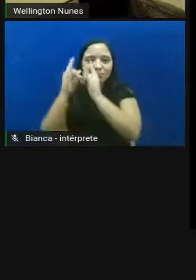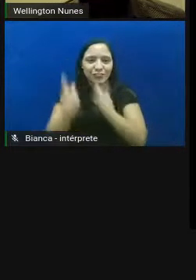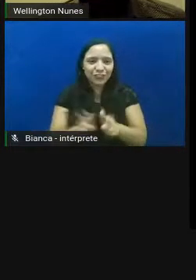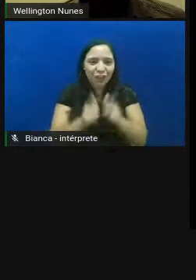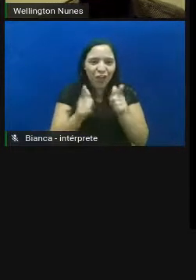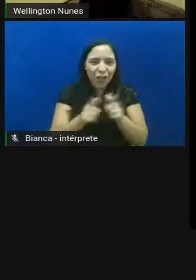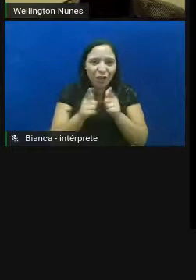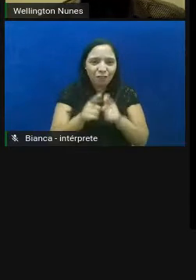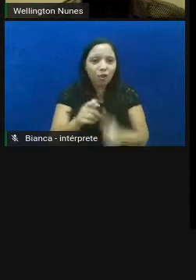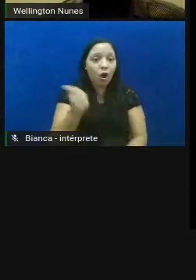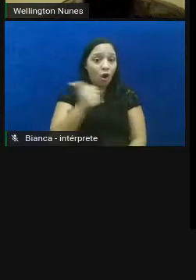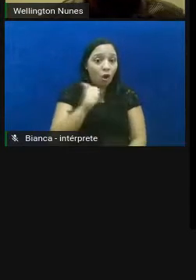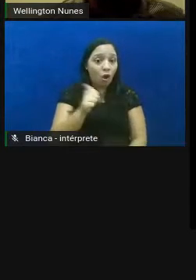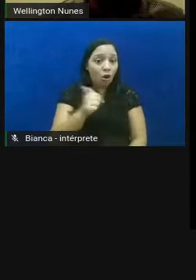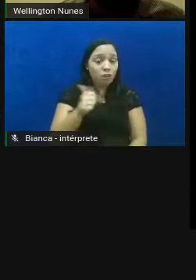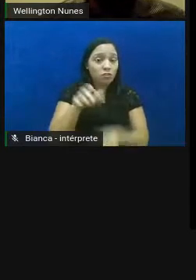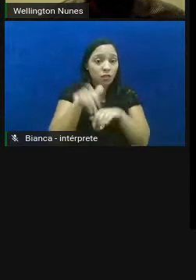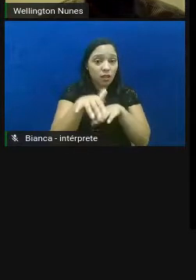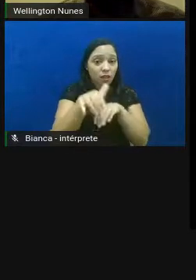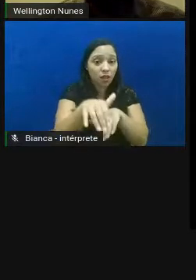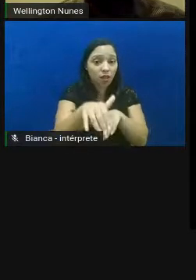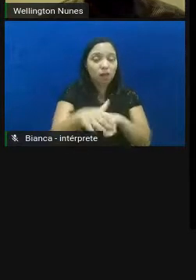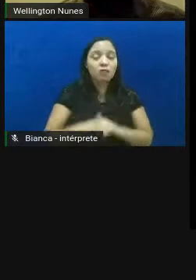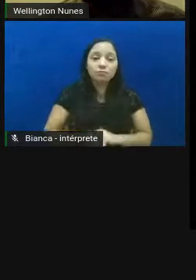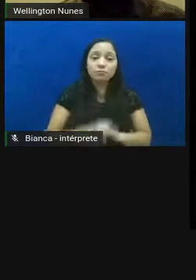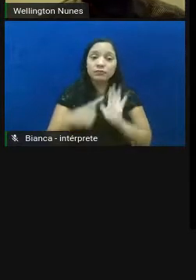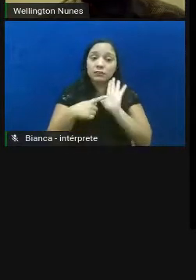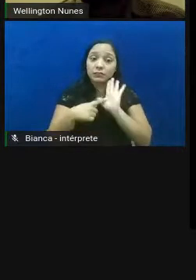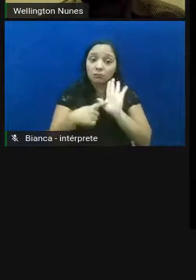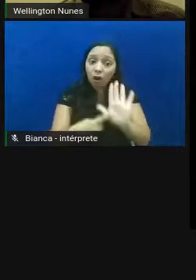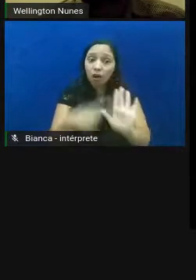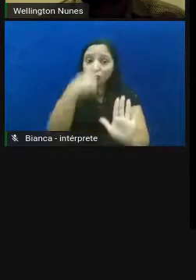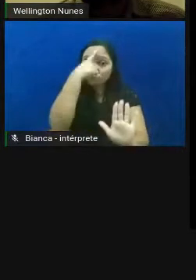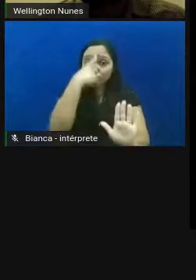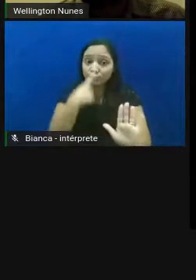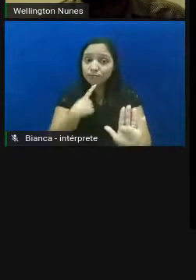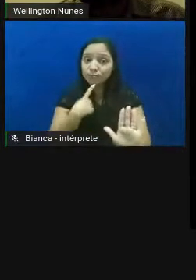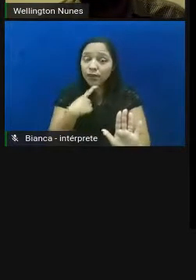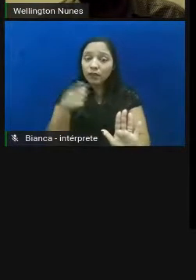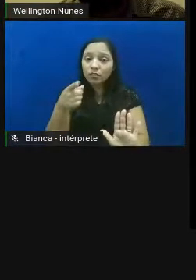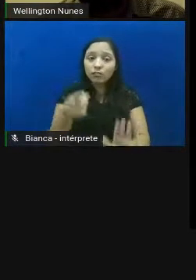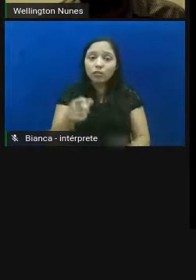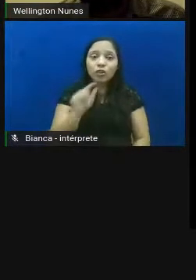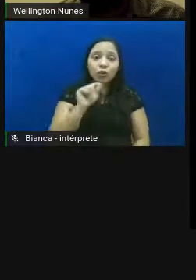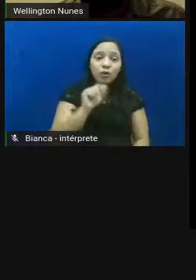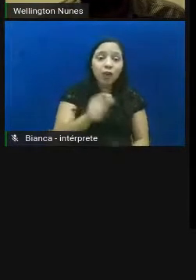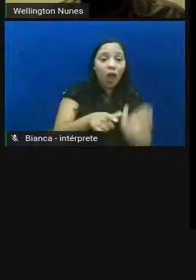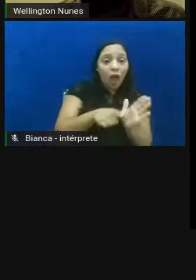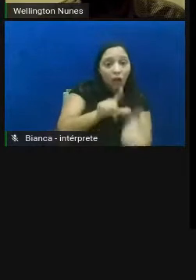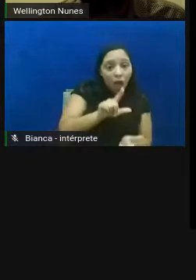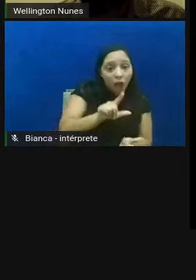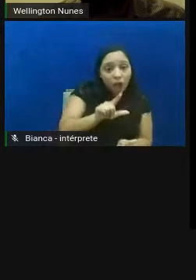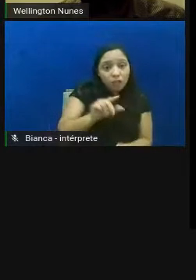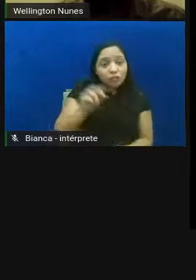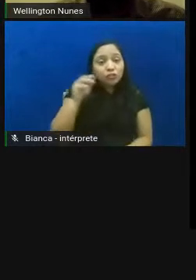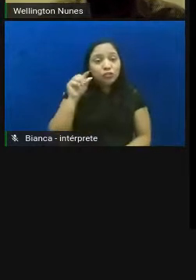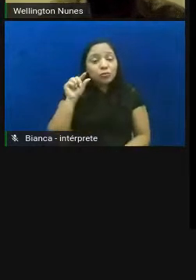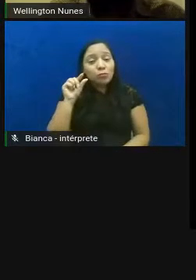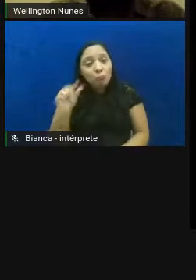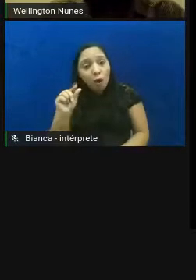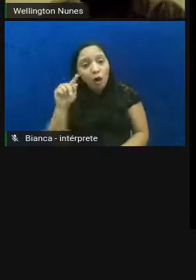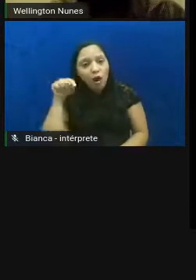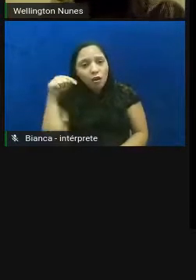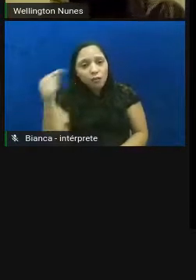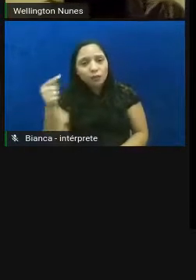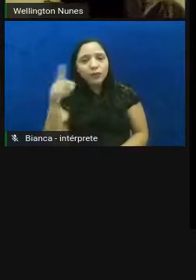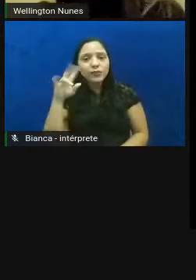11 de setembro, né? Então, as imagens foram imagens de satélite poucos minutos depois da queda das Torres Gêmeas, porque você